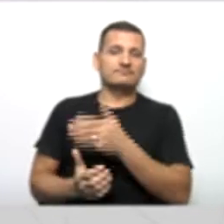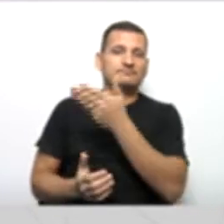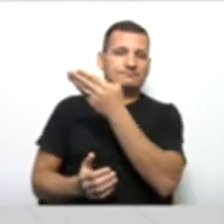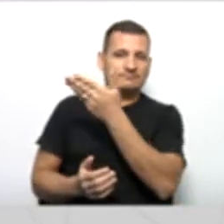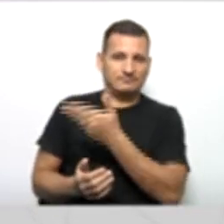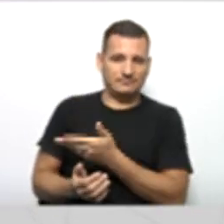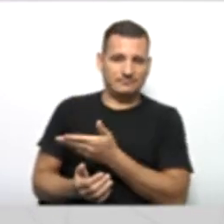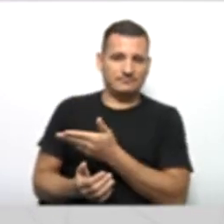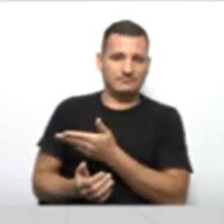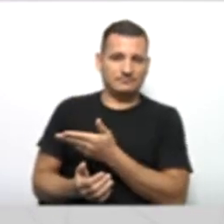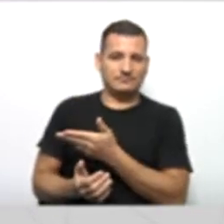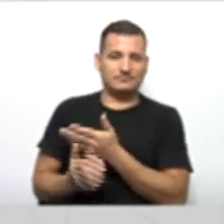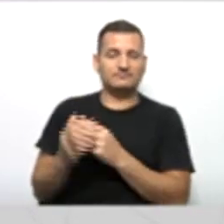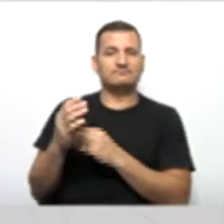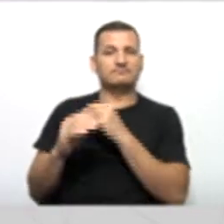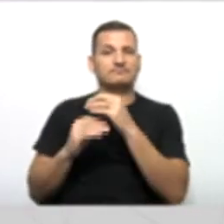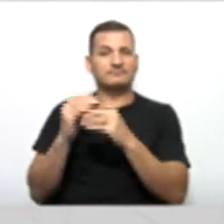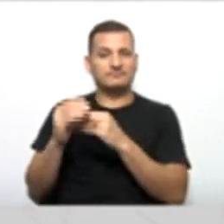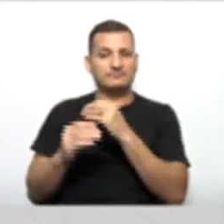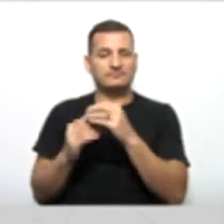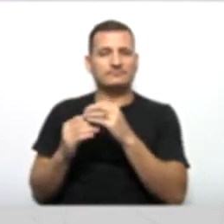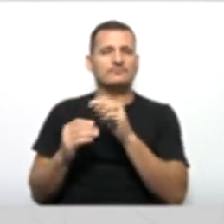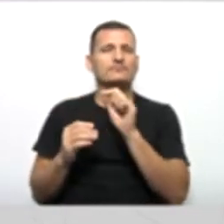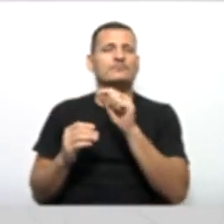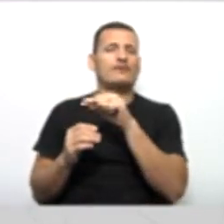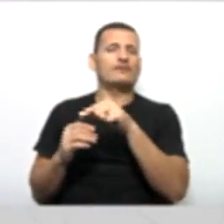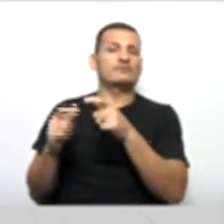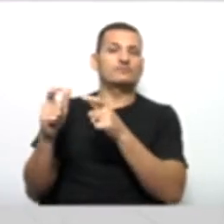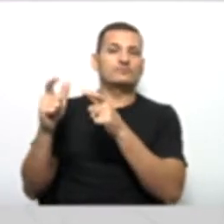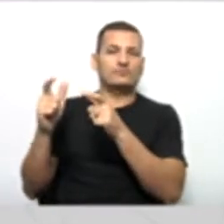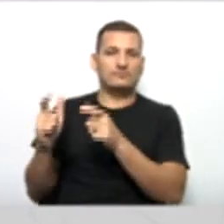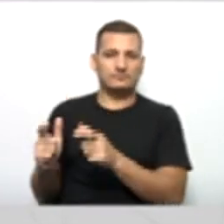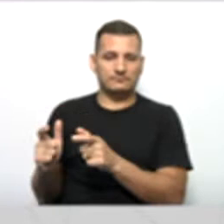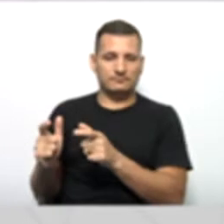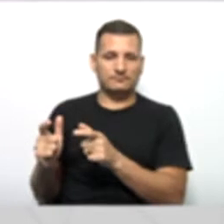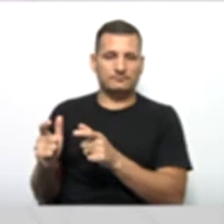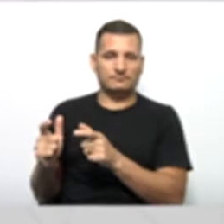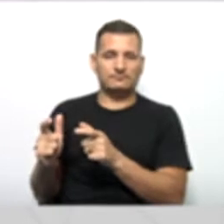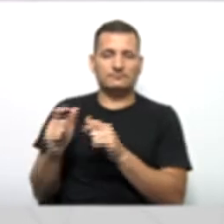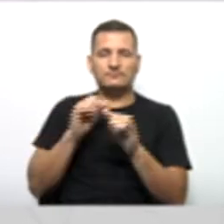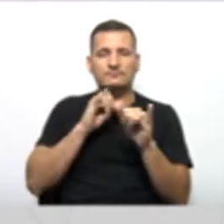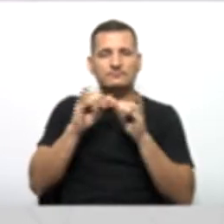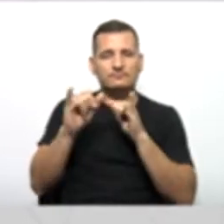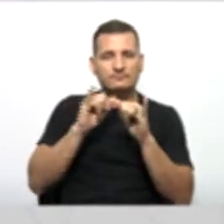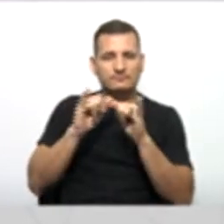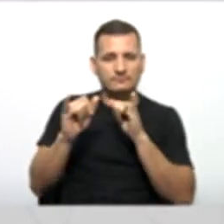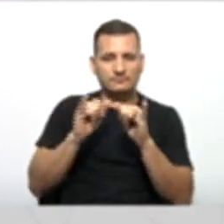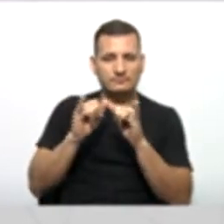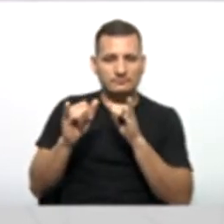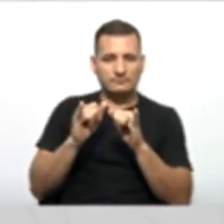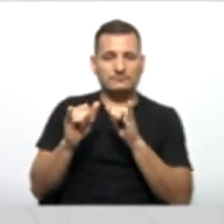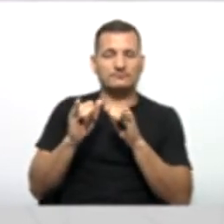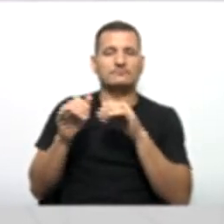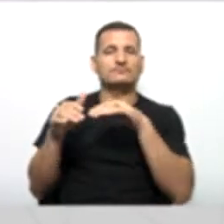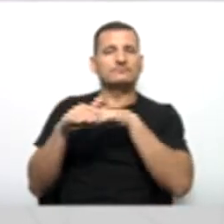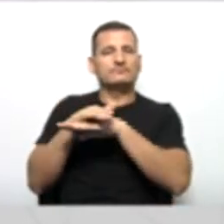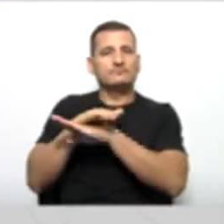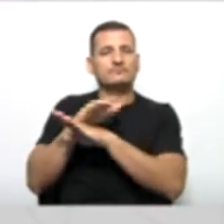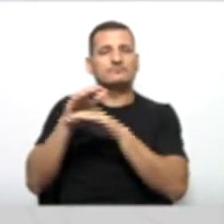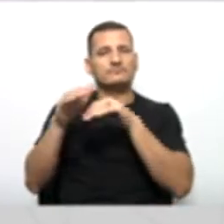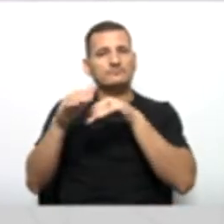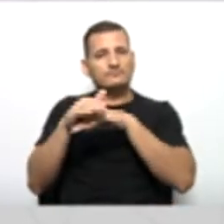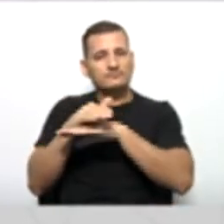e o banco de dados é um lugar onde as informações que são guardados de